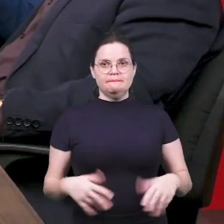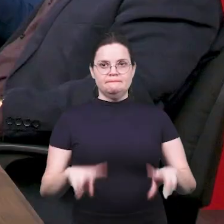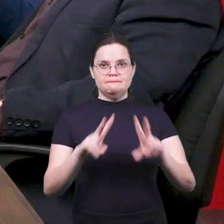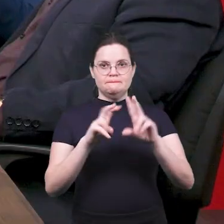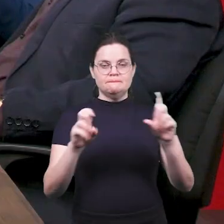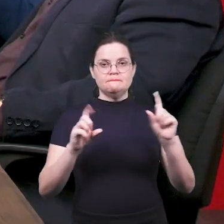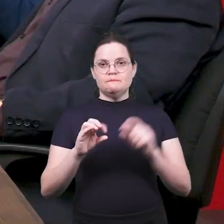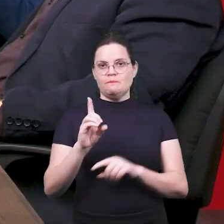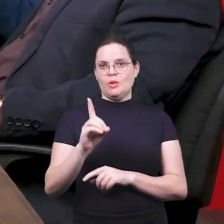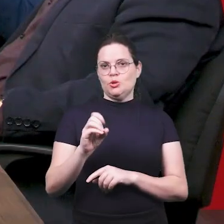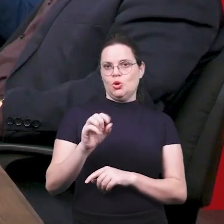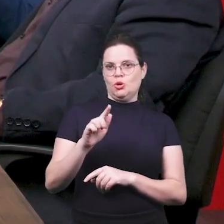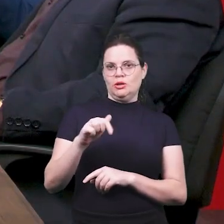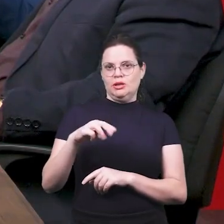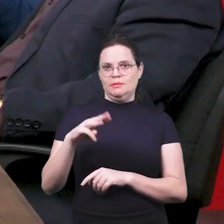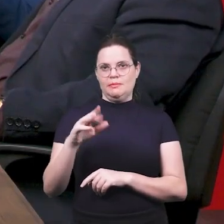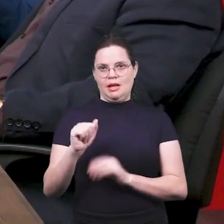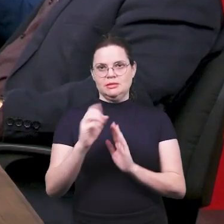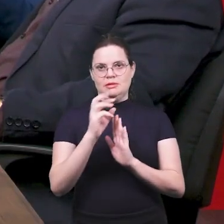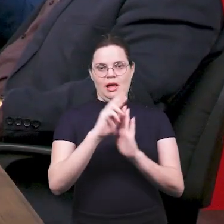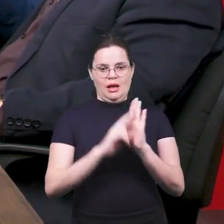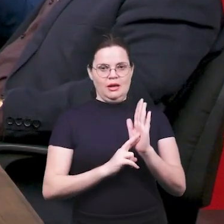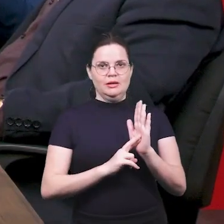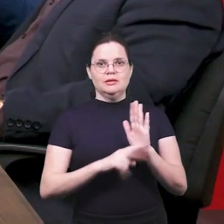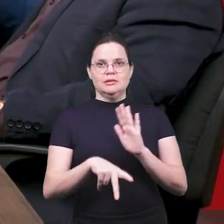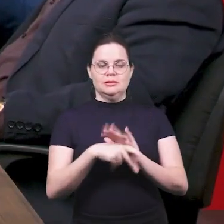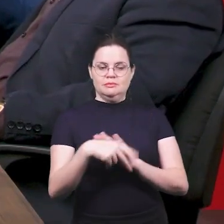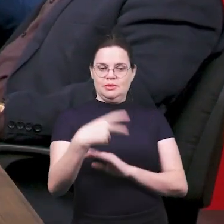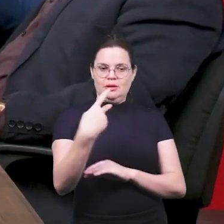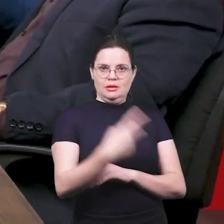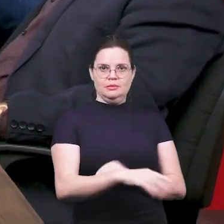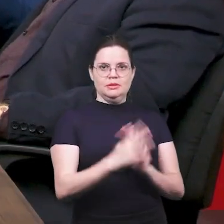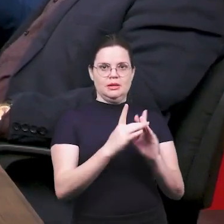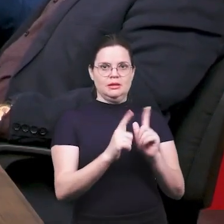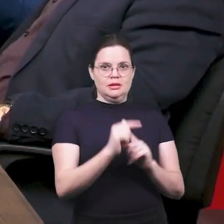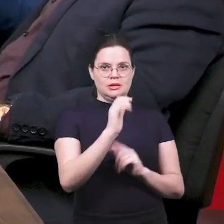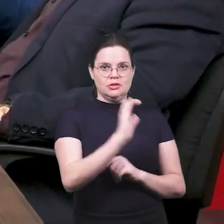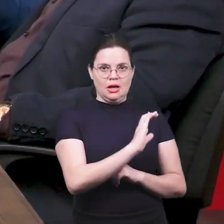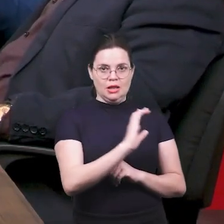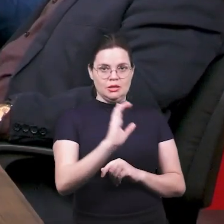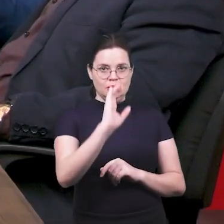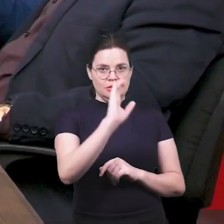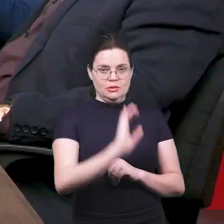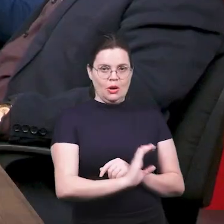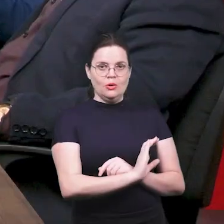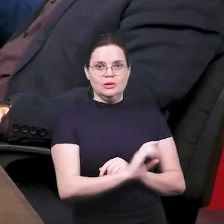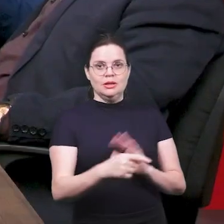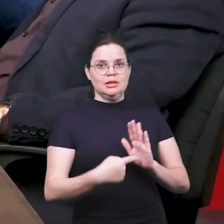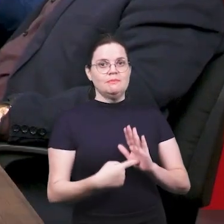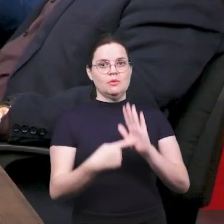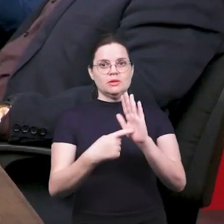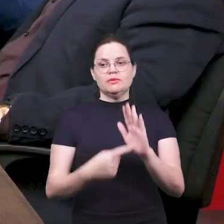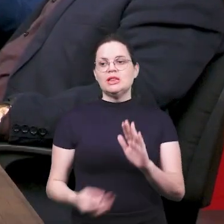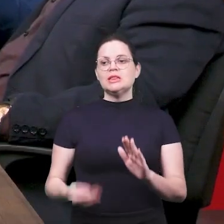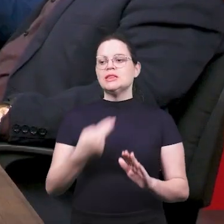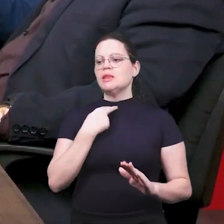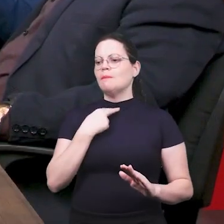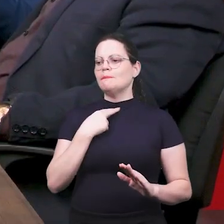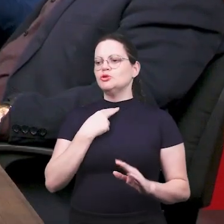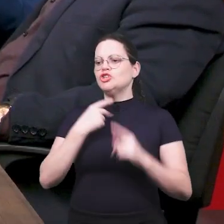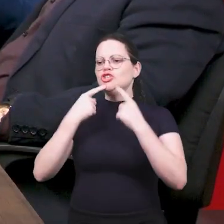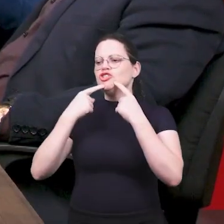os dogmas da igreja, que eram normas estabelecidas pela igreja, sem discussão,